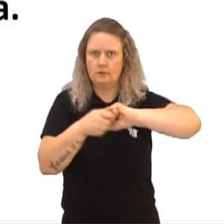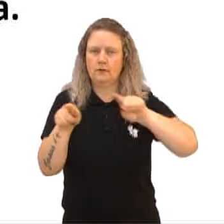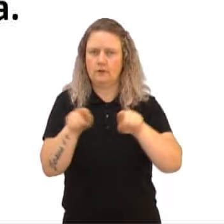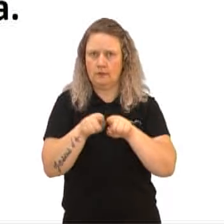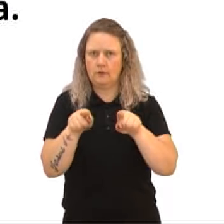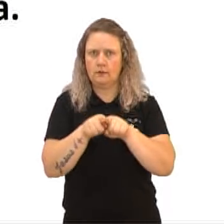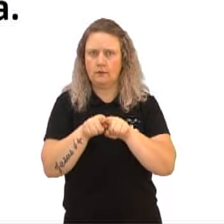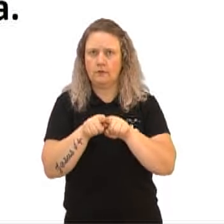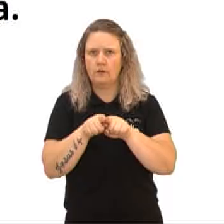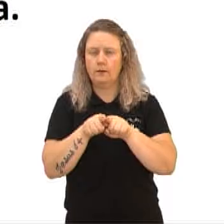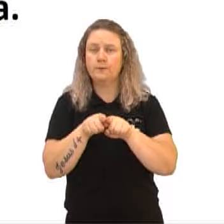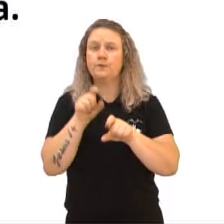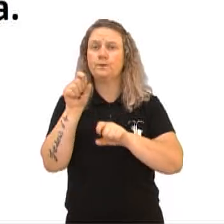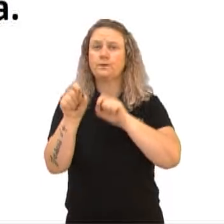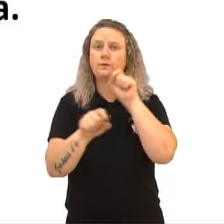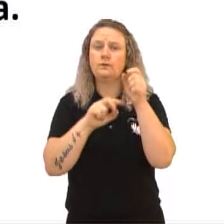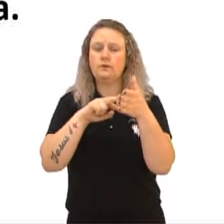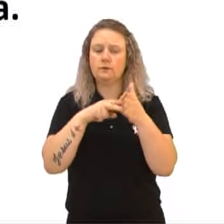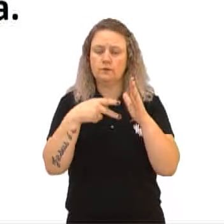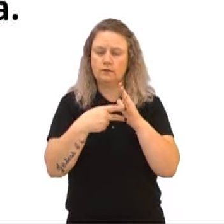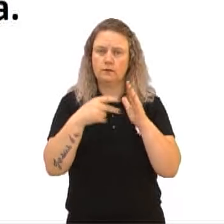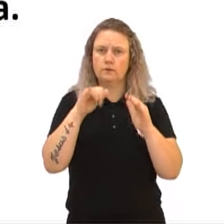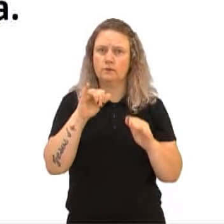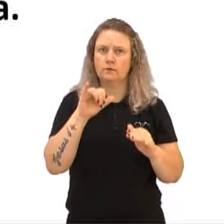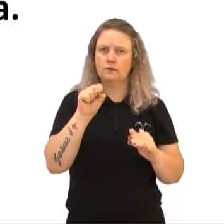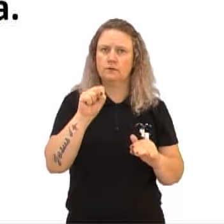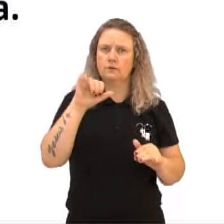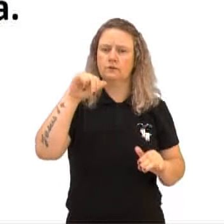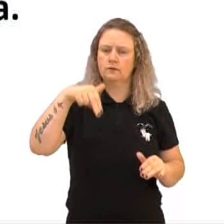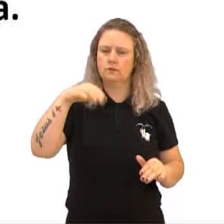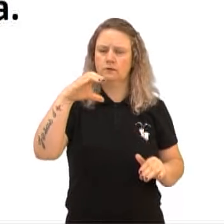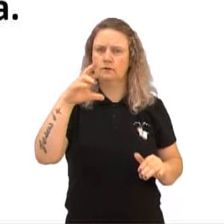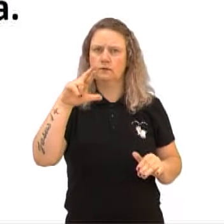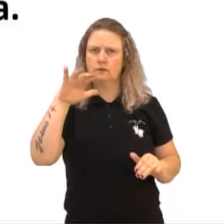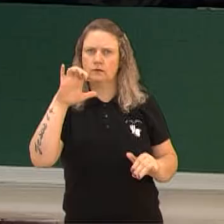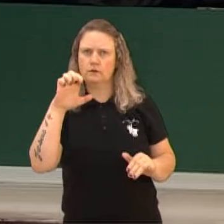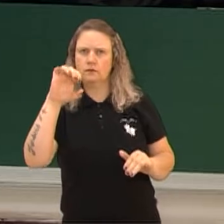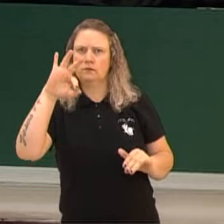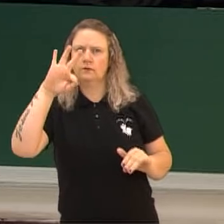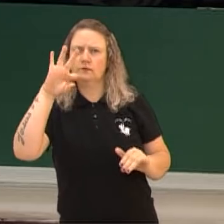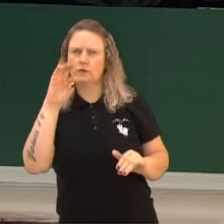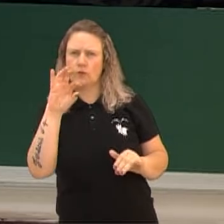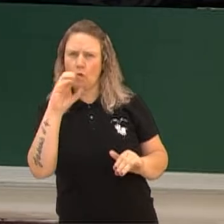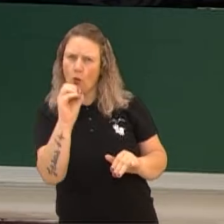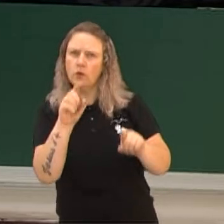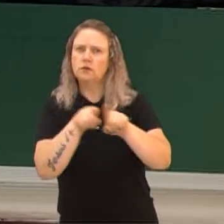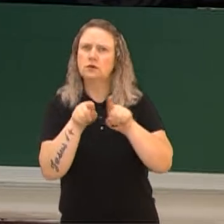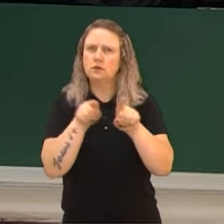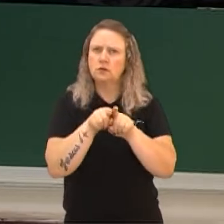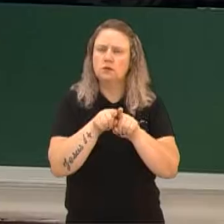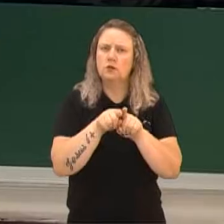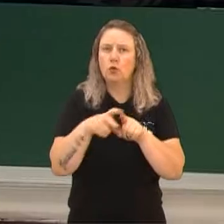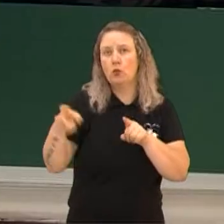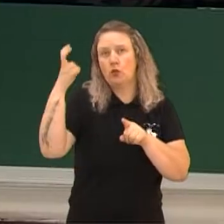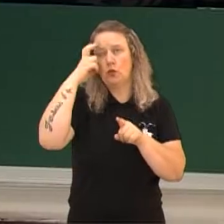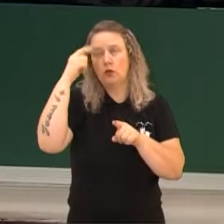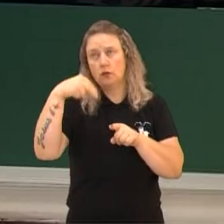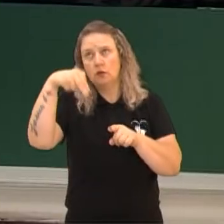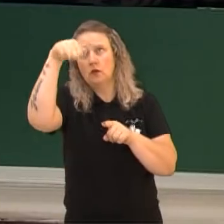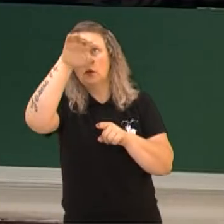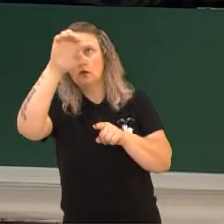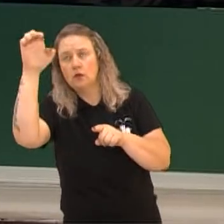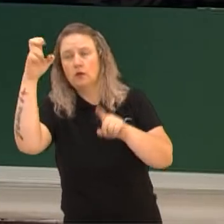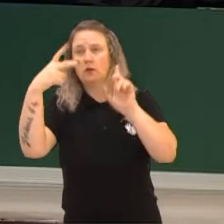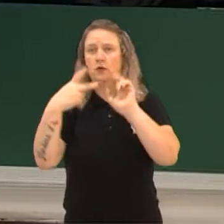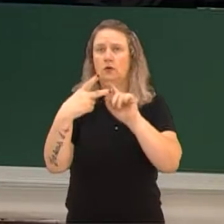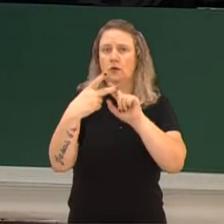que seria sincrético? A junção de culturas diferentes. Então, pegar um pouco da cultura do Nordeste, um pouco da cultura da Europa, um pouco